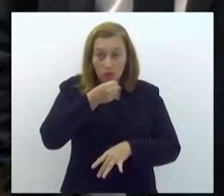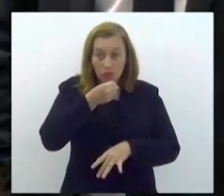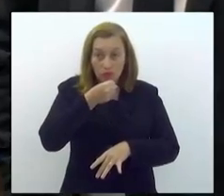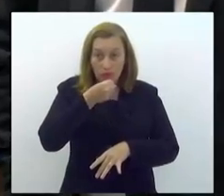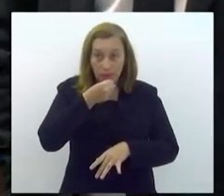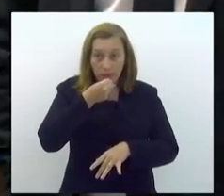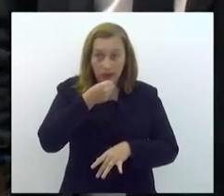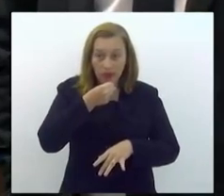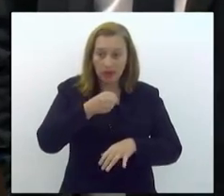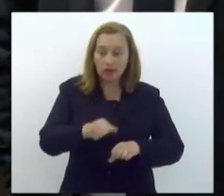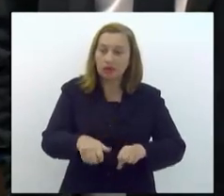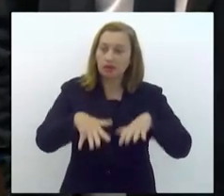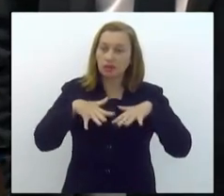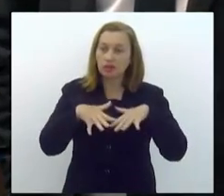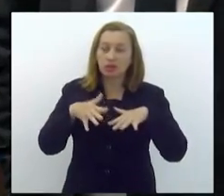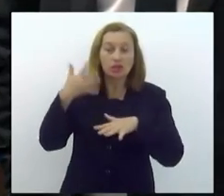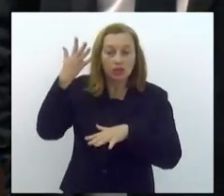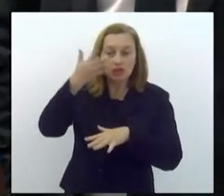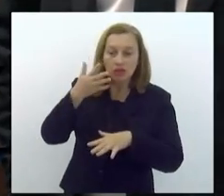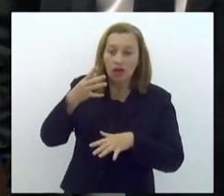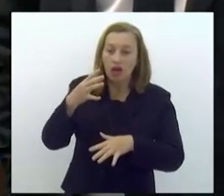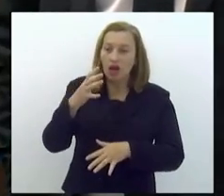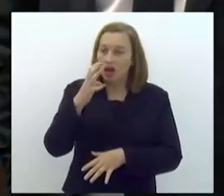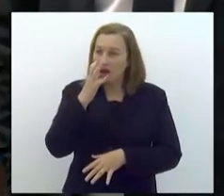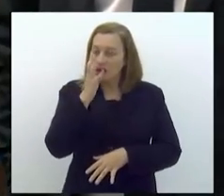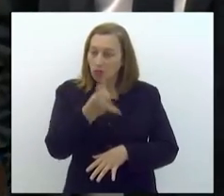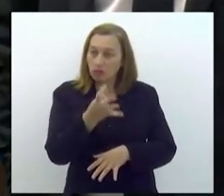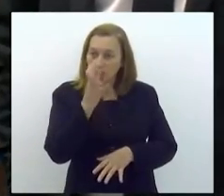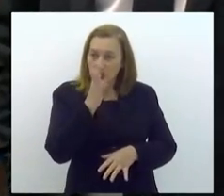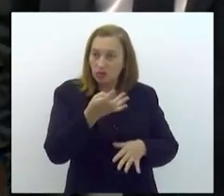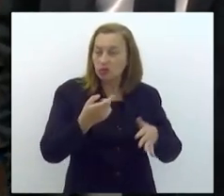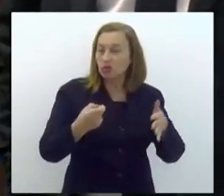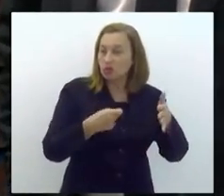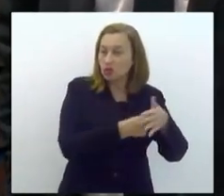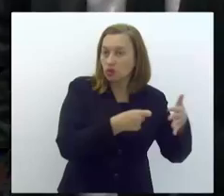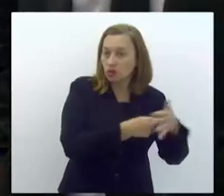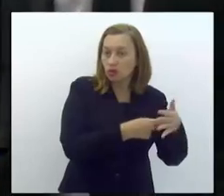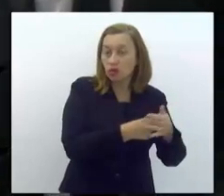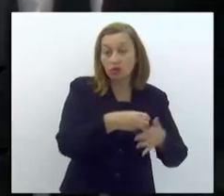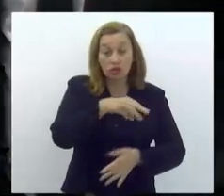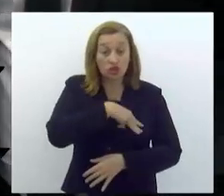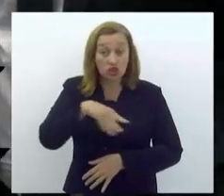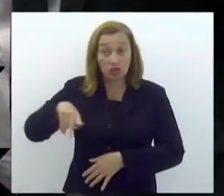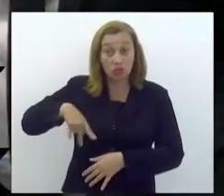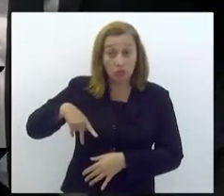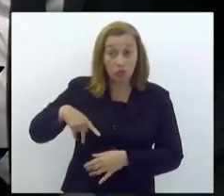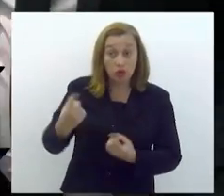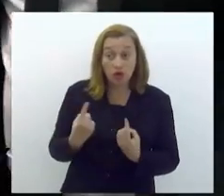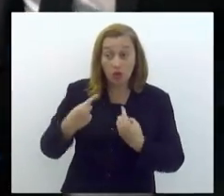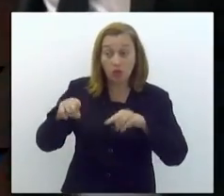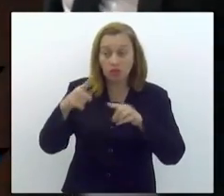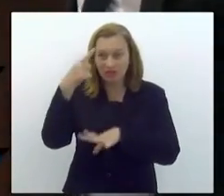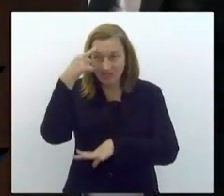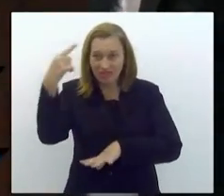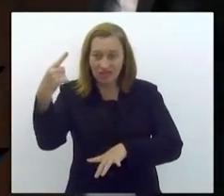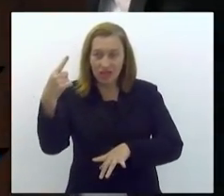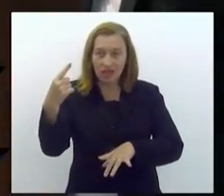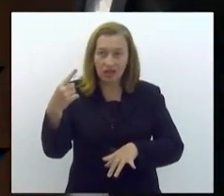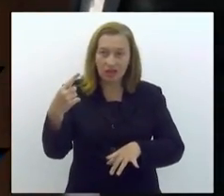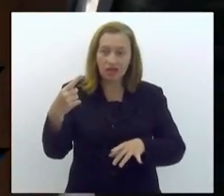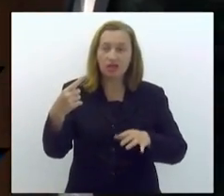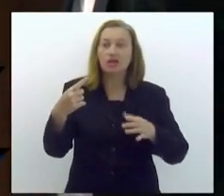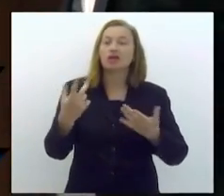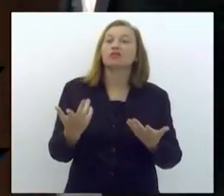Tribuna valer de denúncias inclusive ao Ministério Público que a mera contraposição de ideias representa